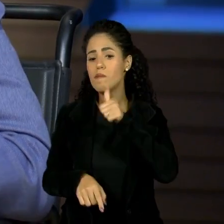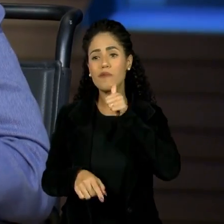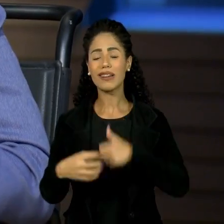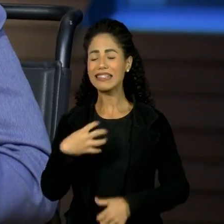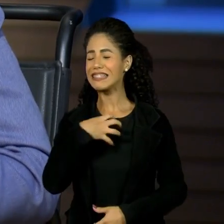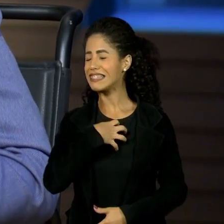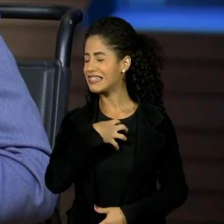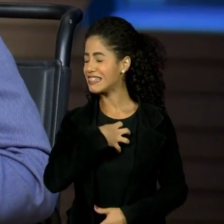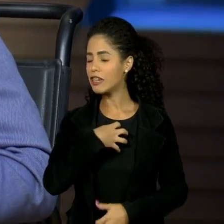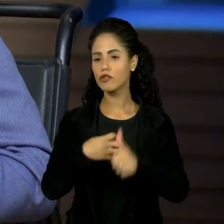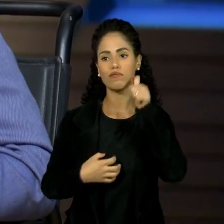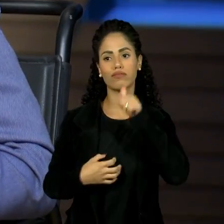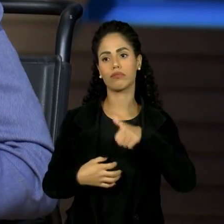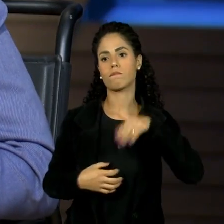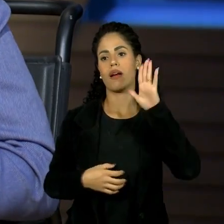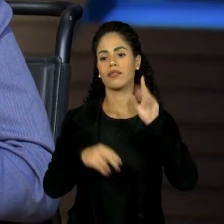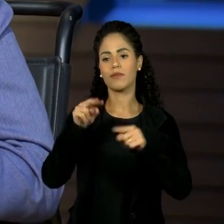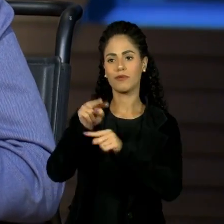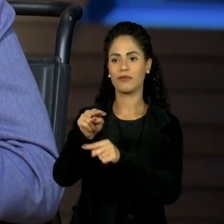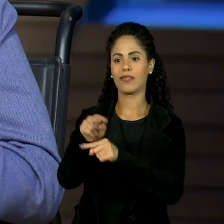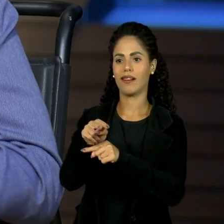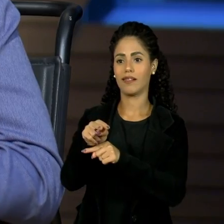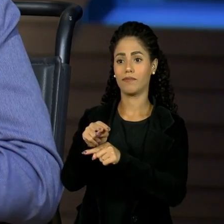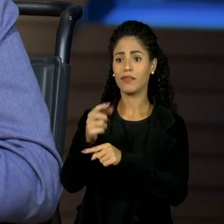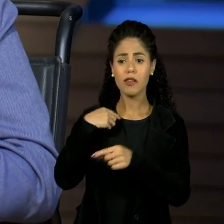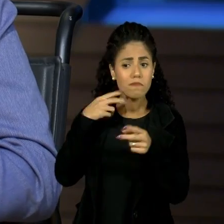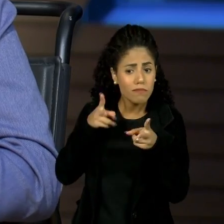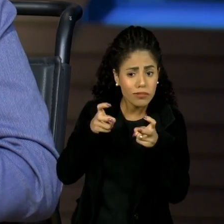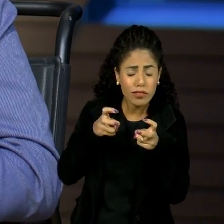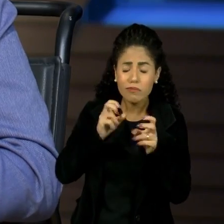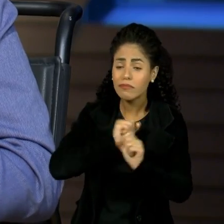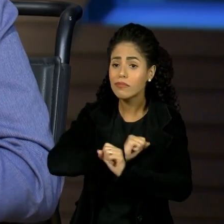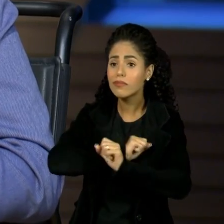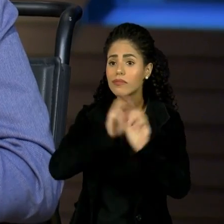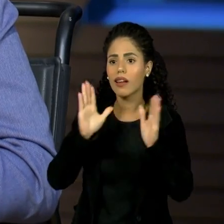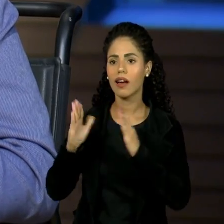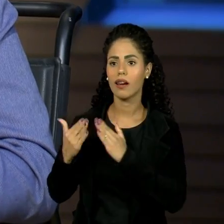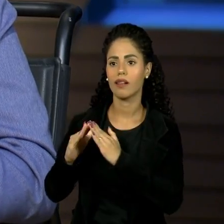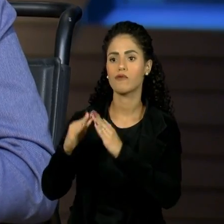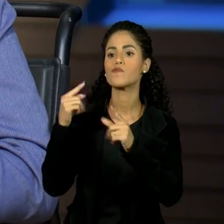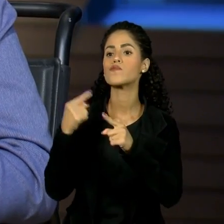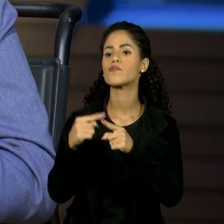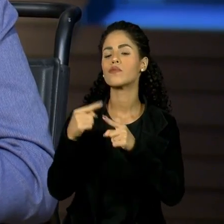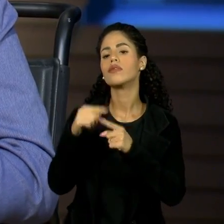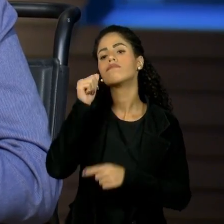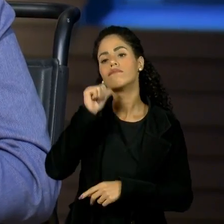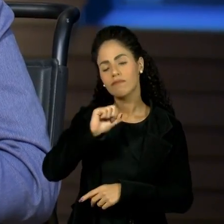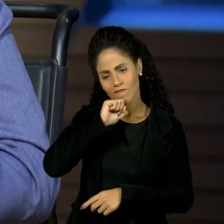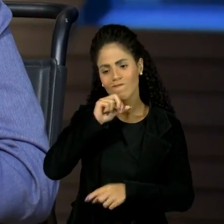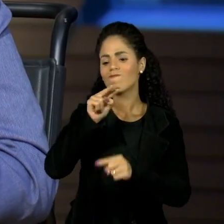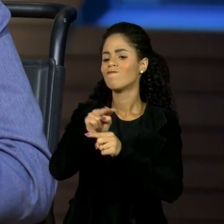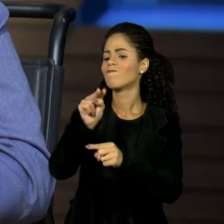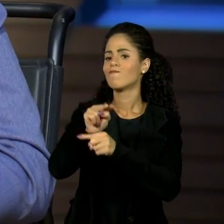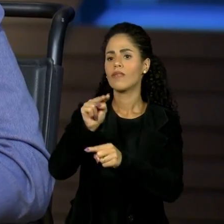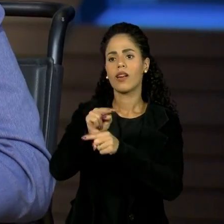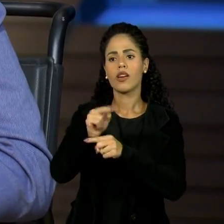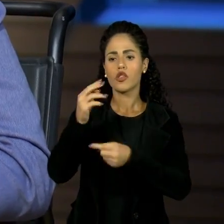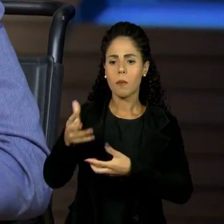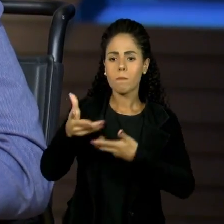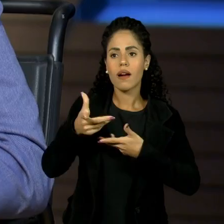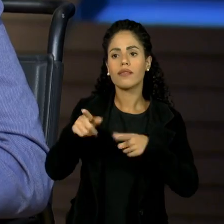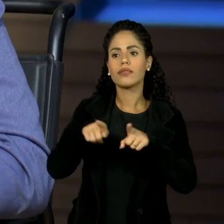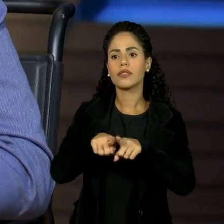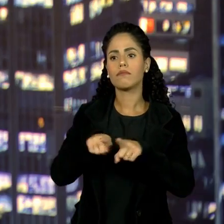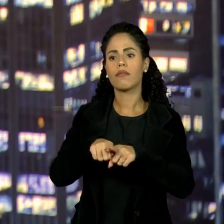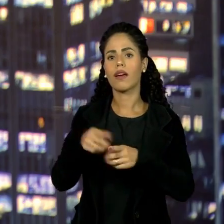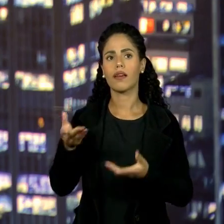instinto materno de um cuidar do outro. Eu vejo isso muito claro na Rocinha do Vidigal, quantas mulheres gostam e me procuram para ser uma das